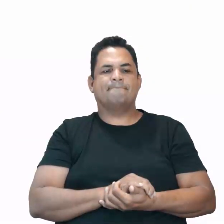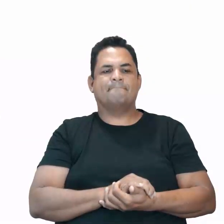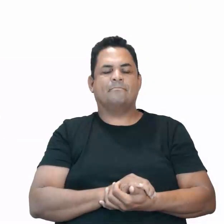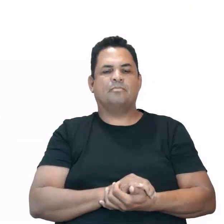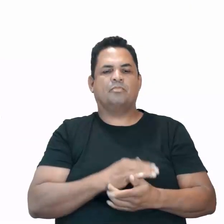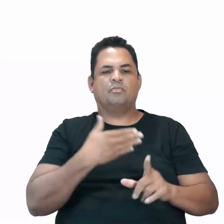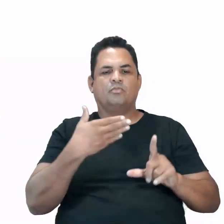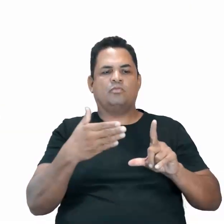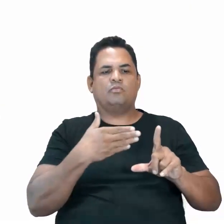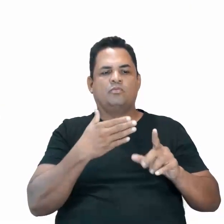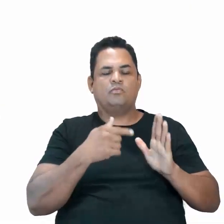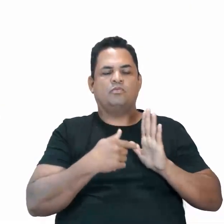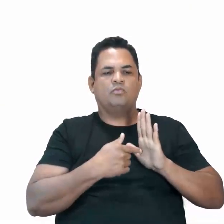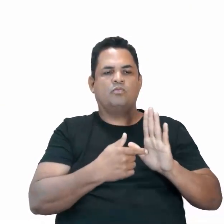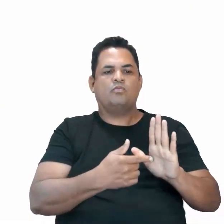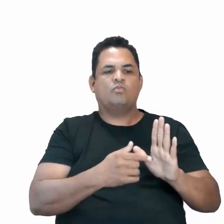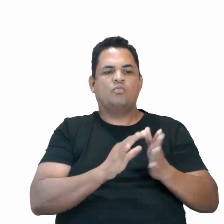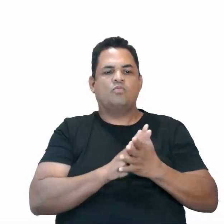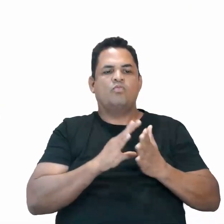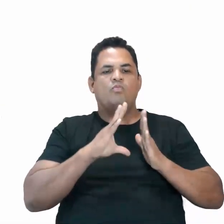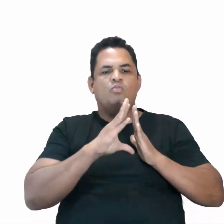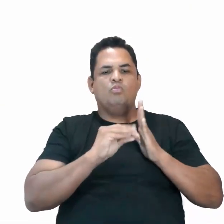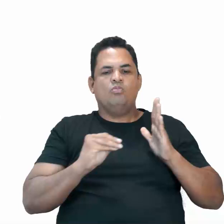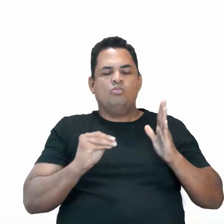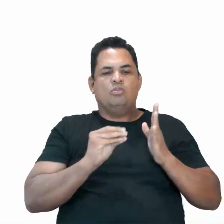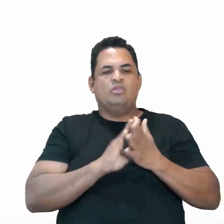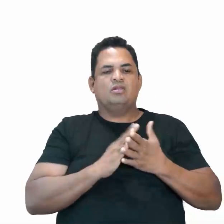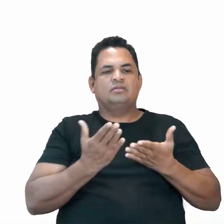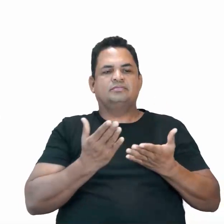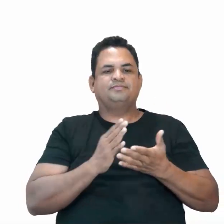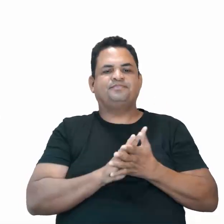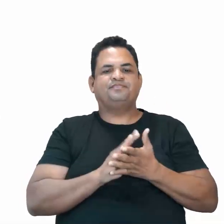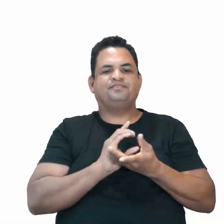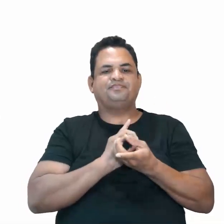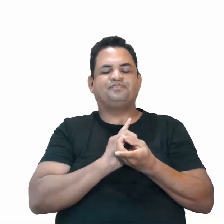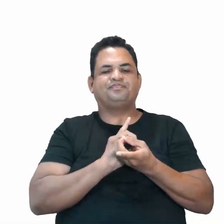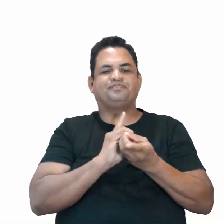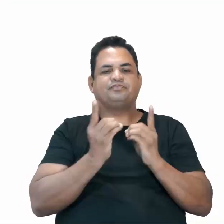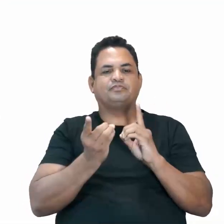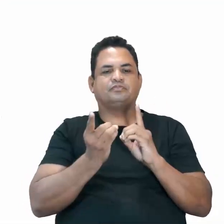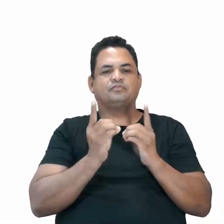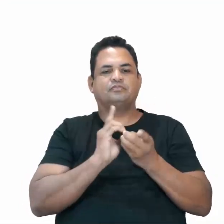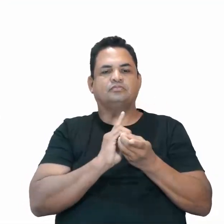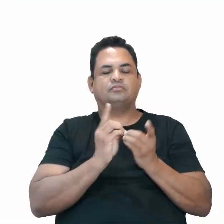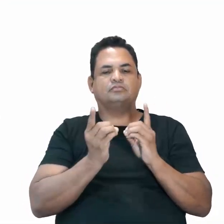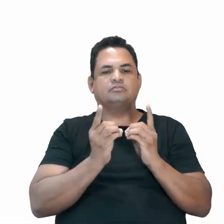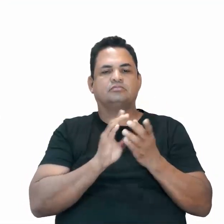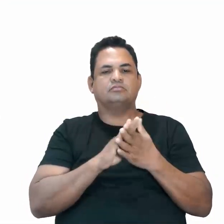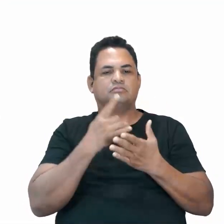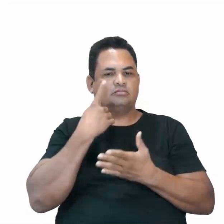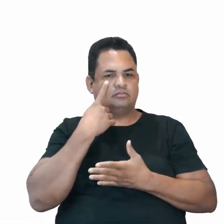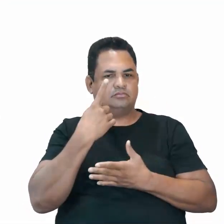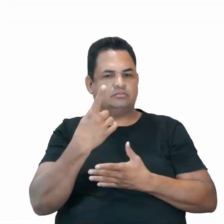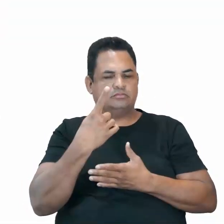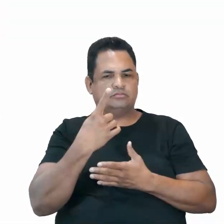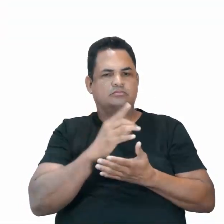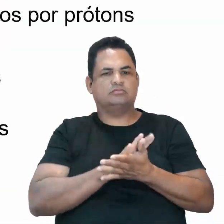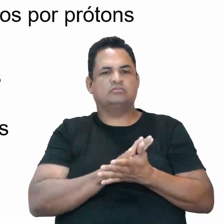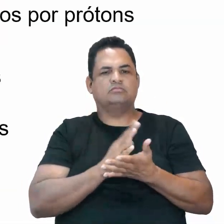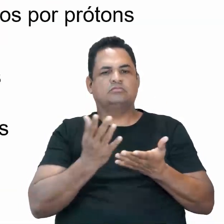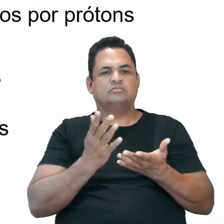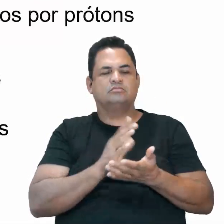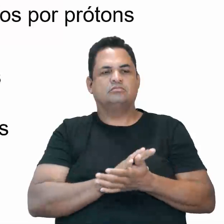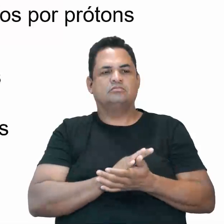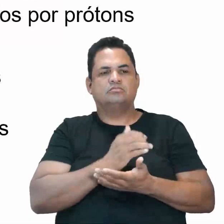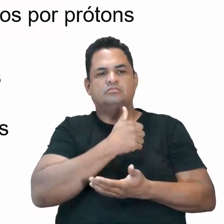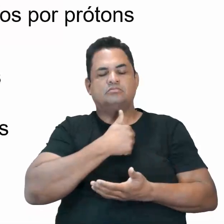está mostrando um modelo didático, um modelo para você observar melhor, entender. O